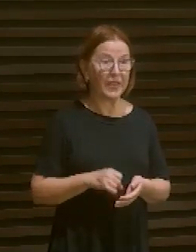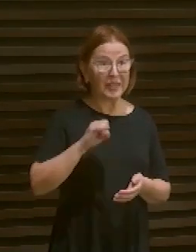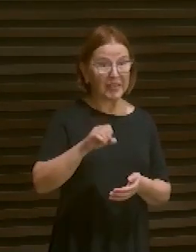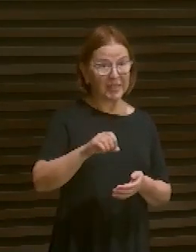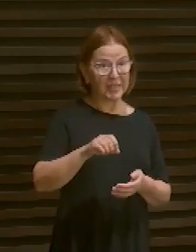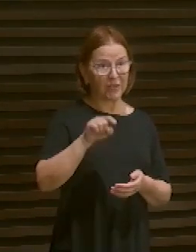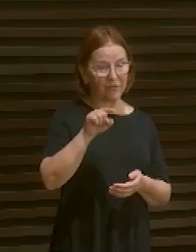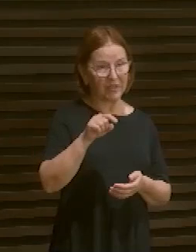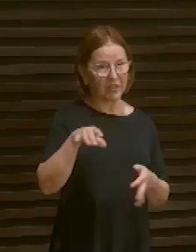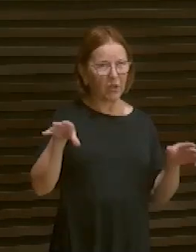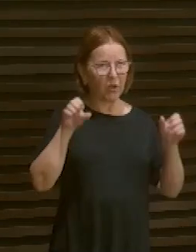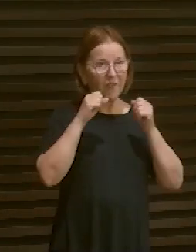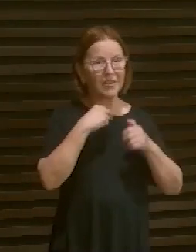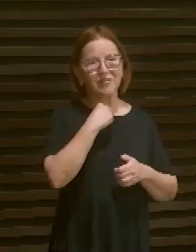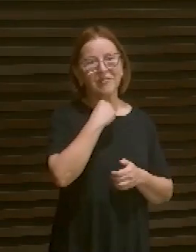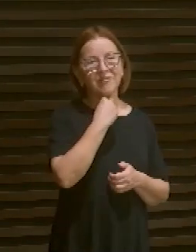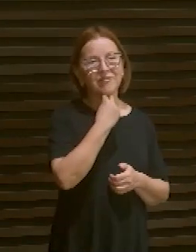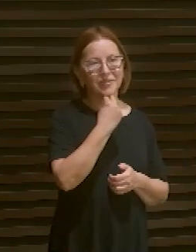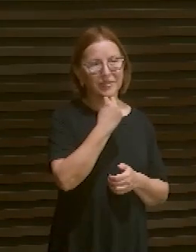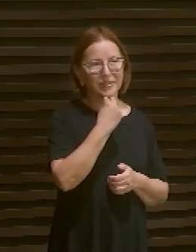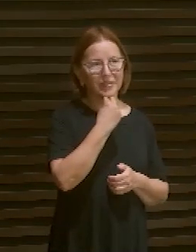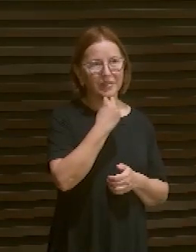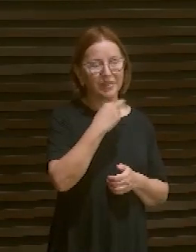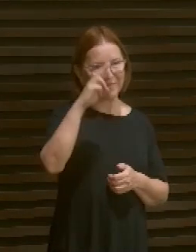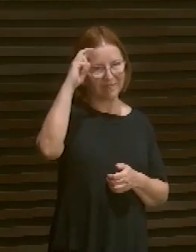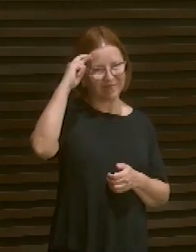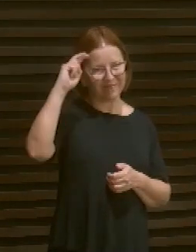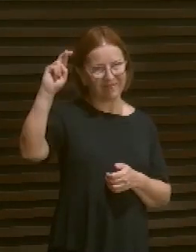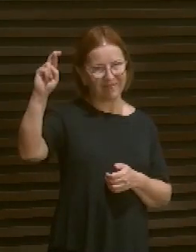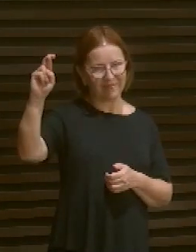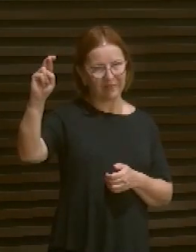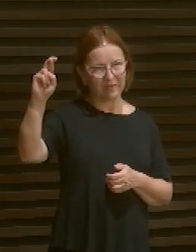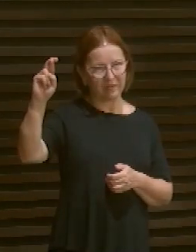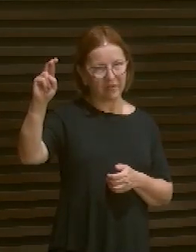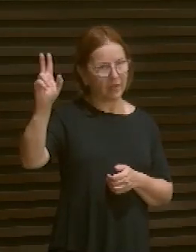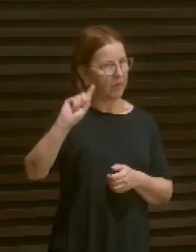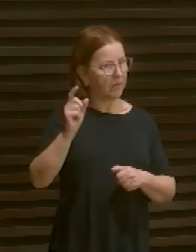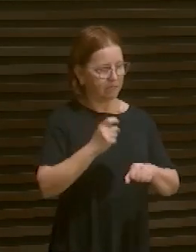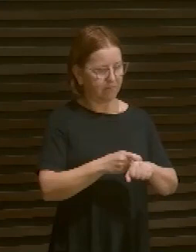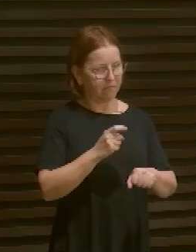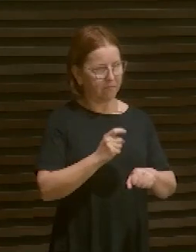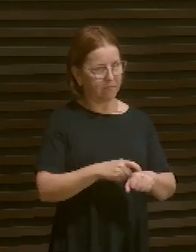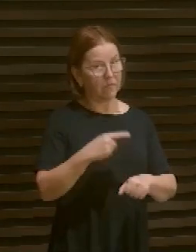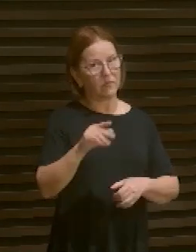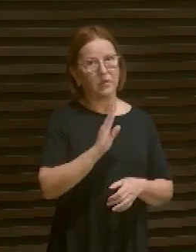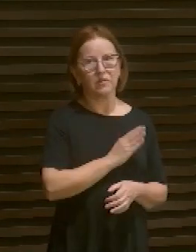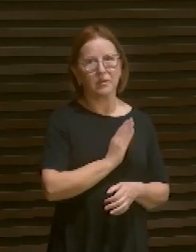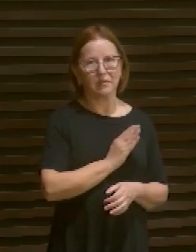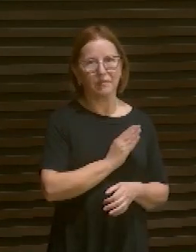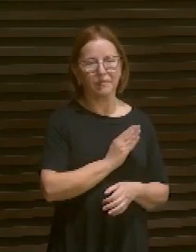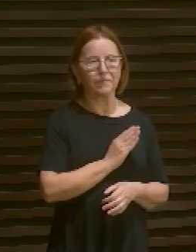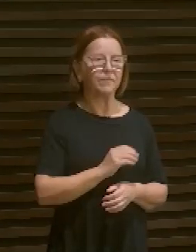você ouvir a voz do Senhor, não endureça seu coração.